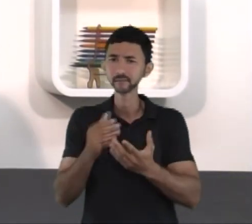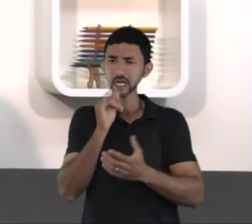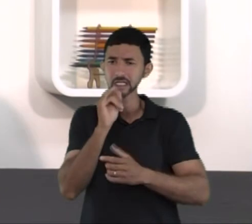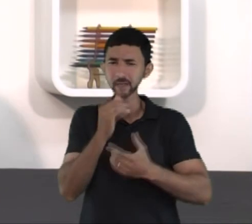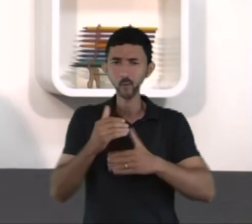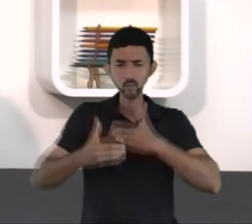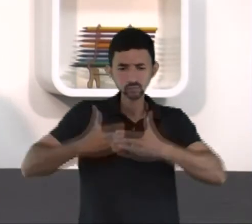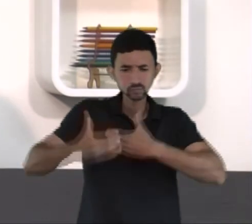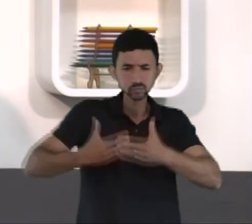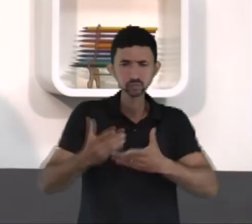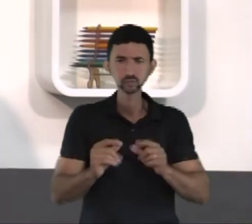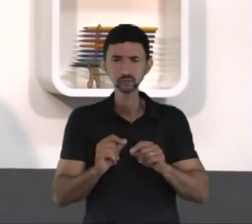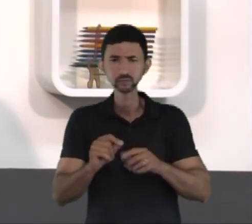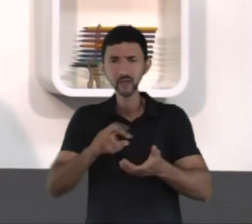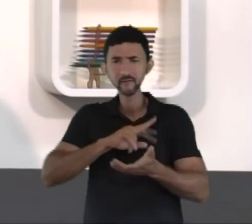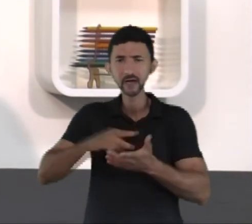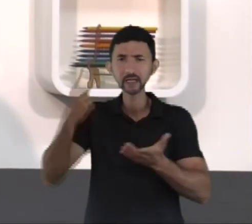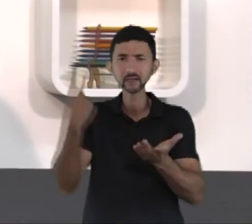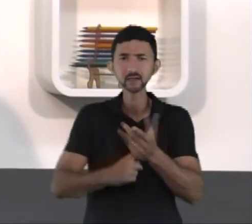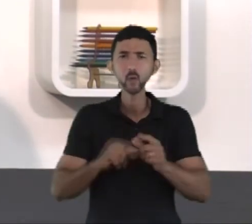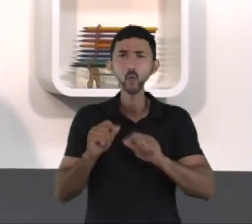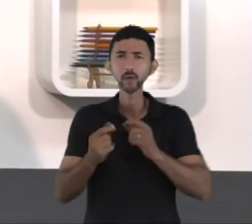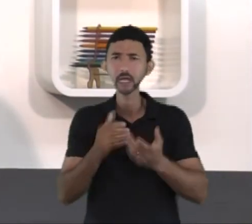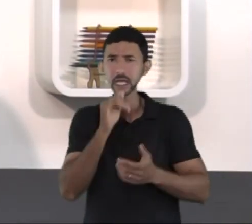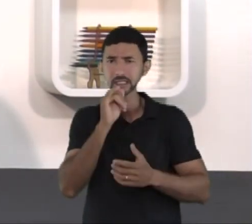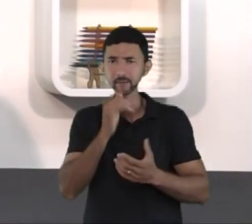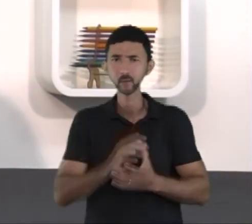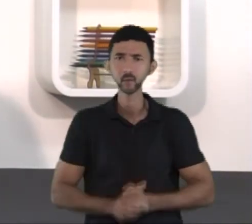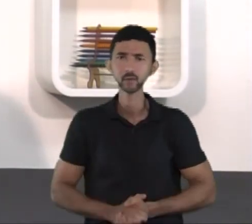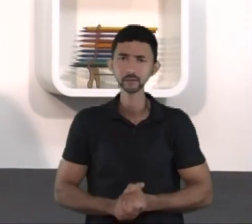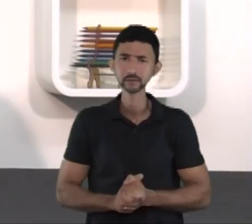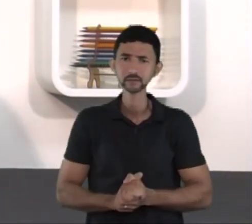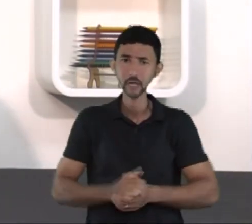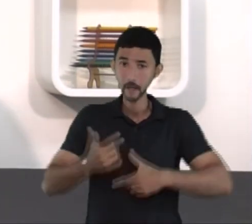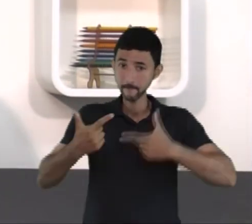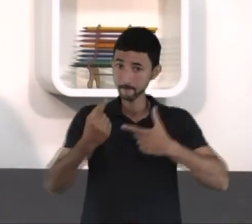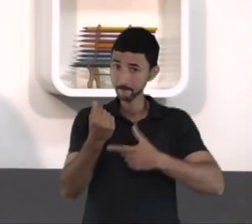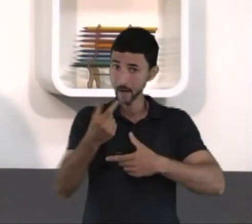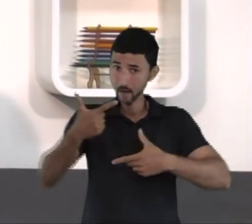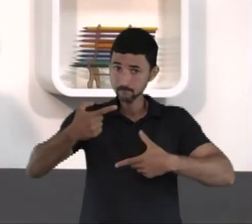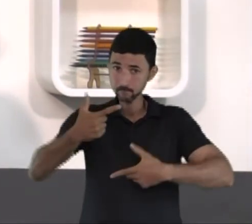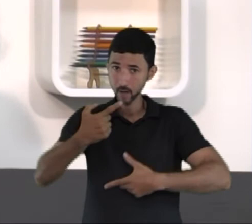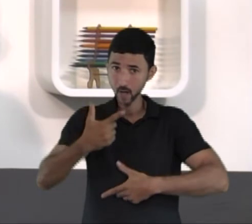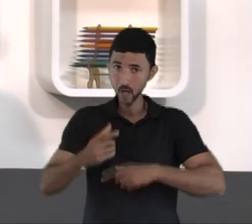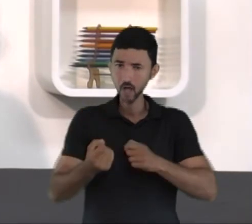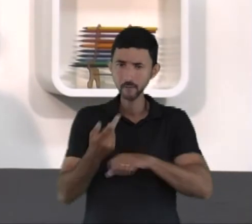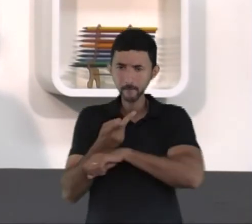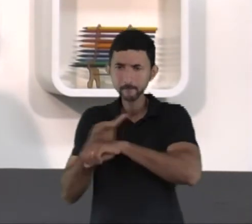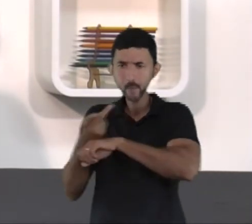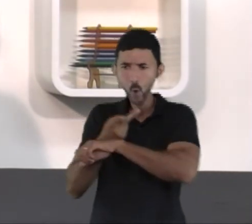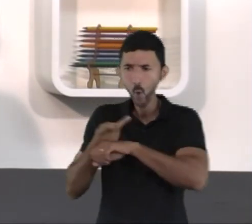corridas. As mais marcantes foram a corrida armamentista, a busca